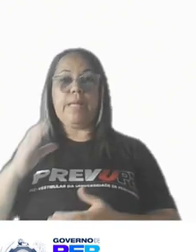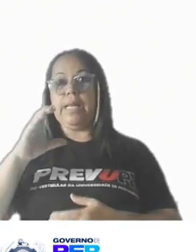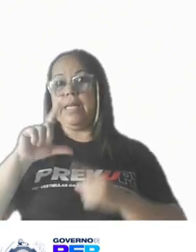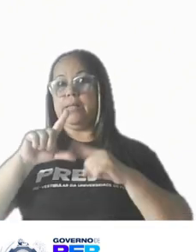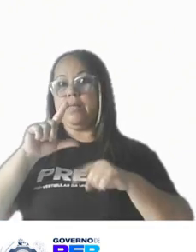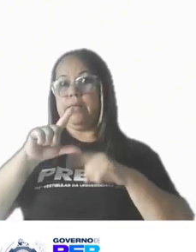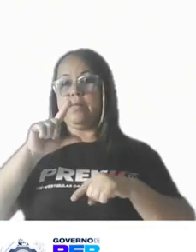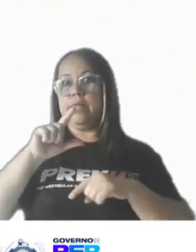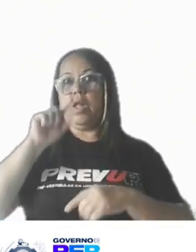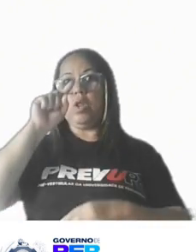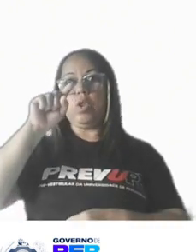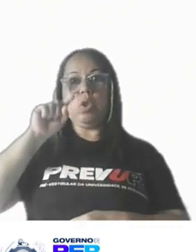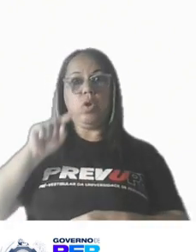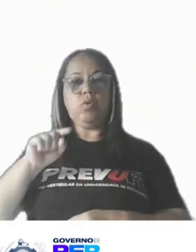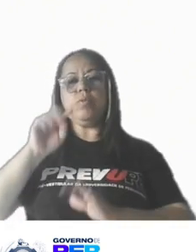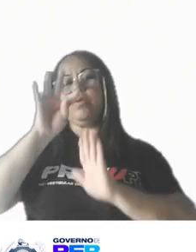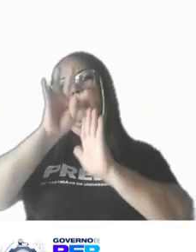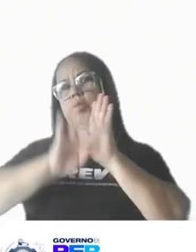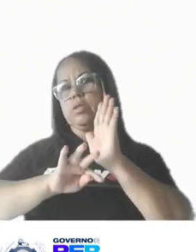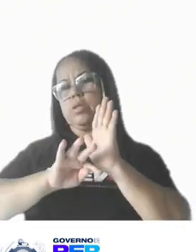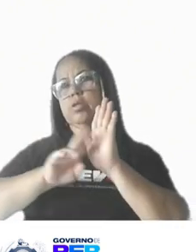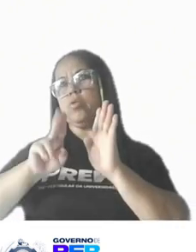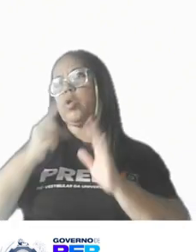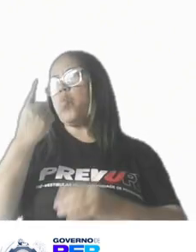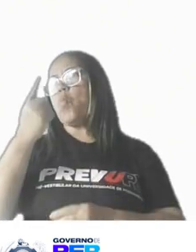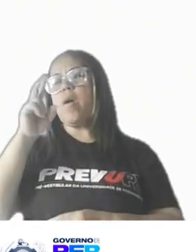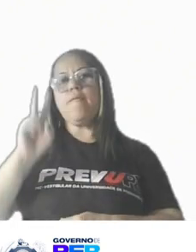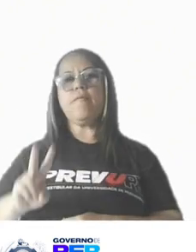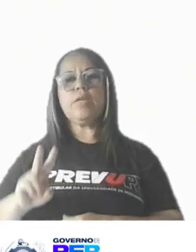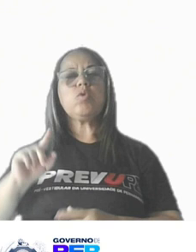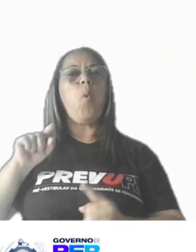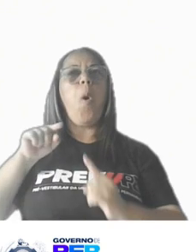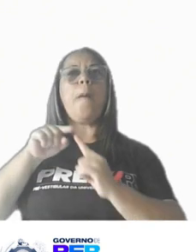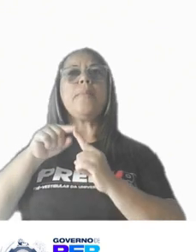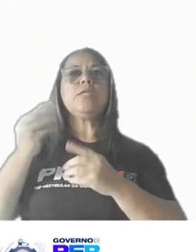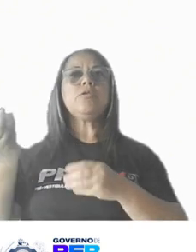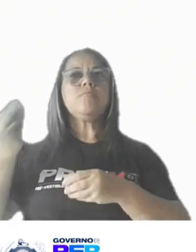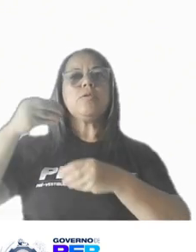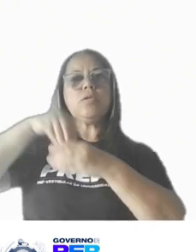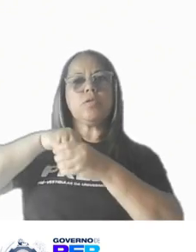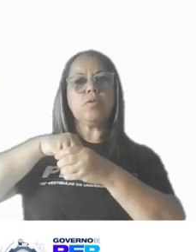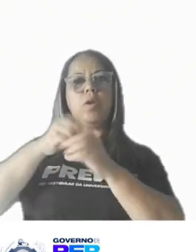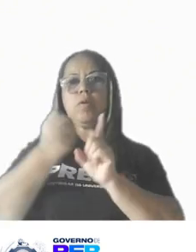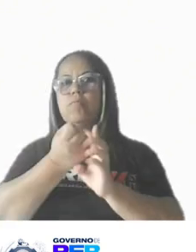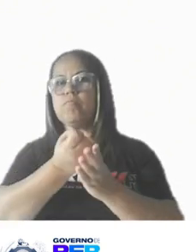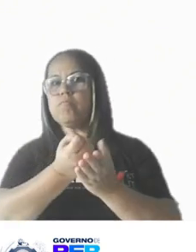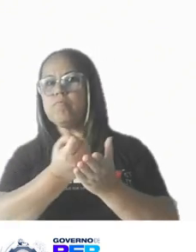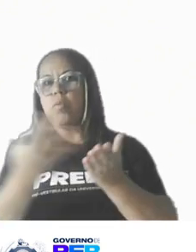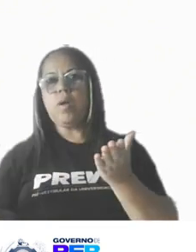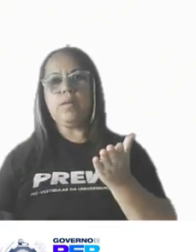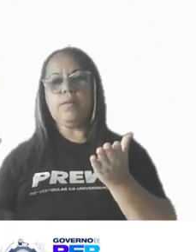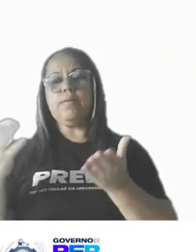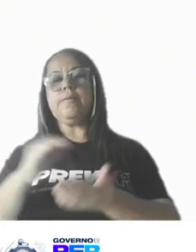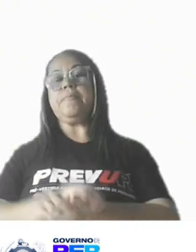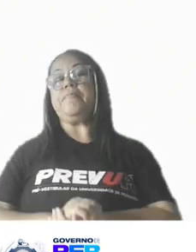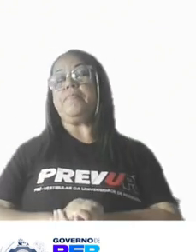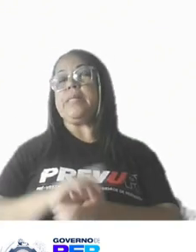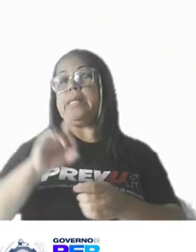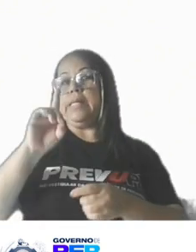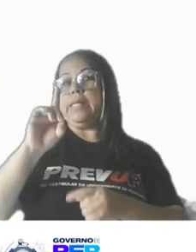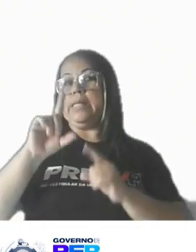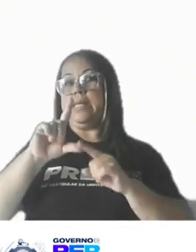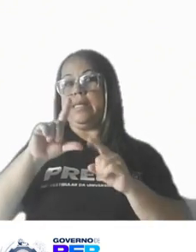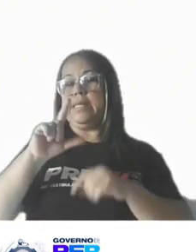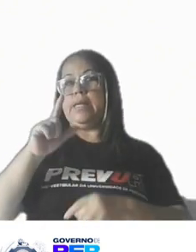Letra C, os dois pontos no texto são usados uma única vez, com o objetivo de introduzir uma enumeração. Letra D, no